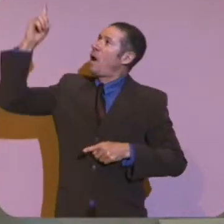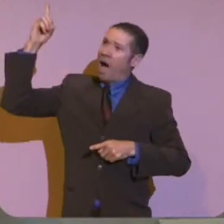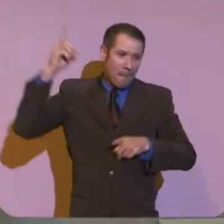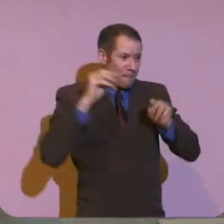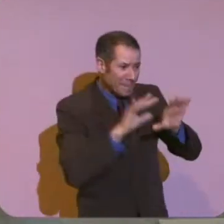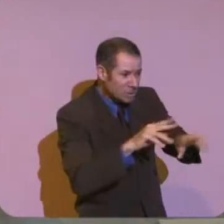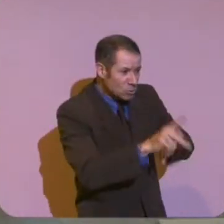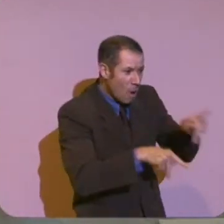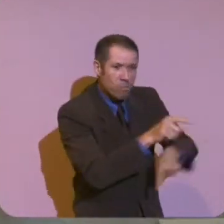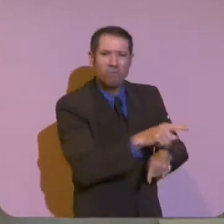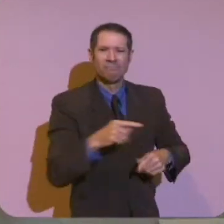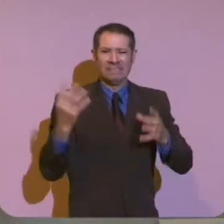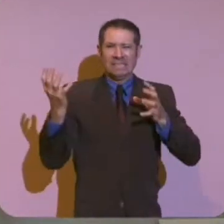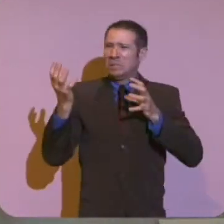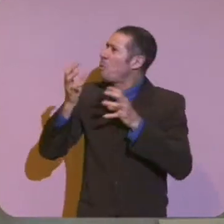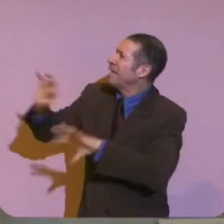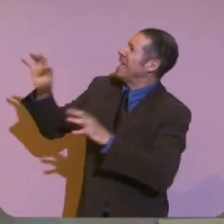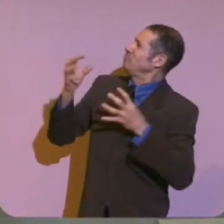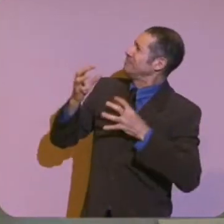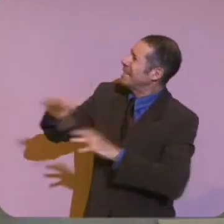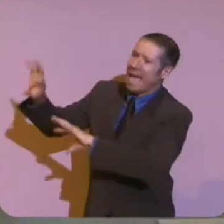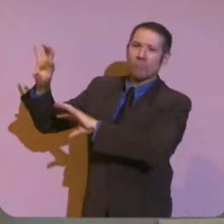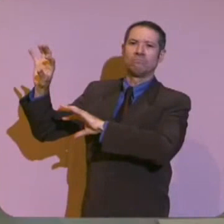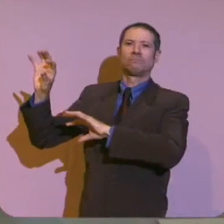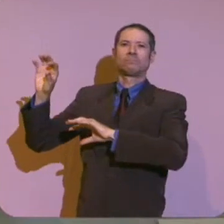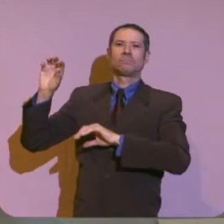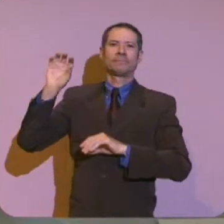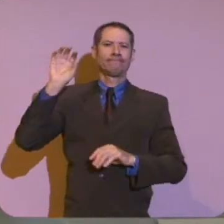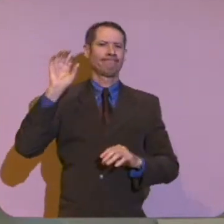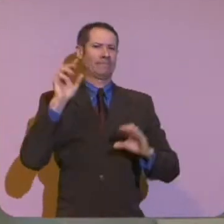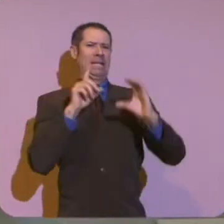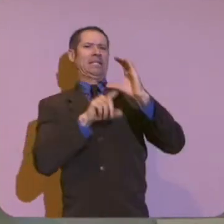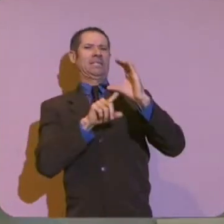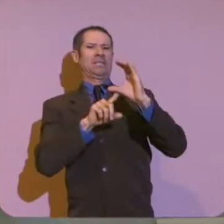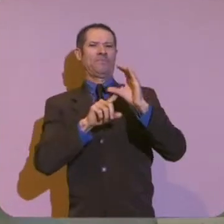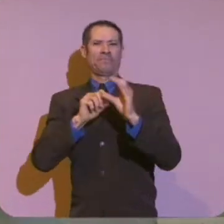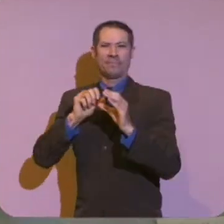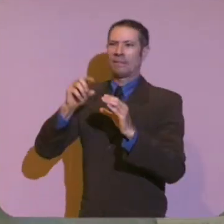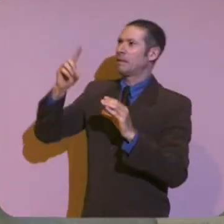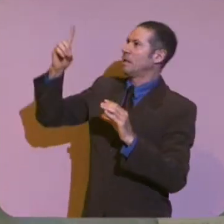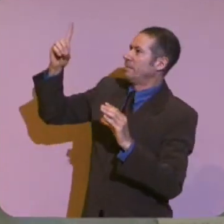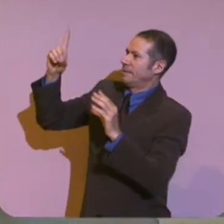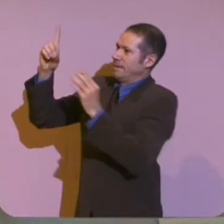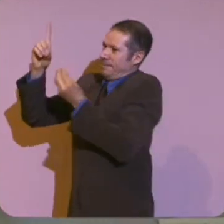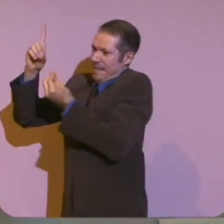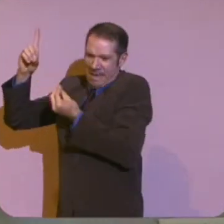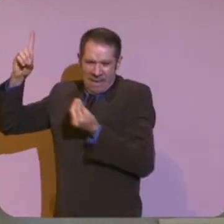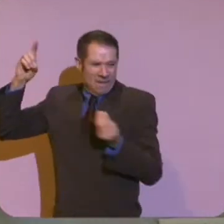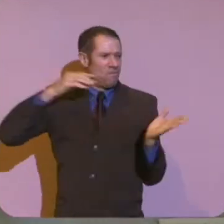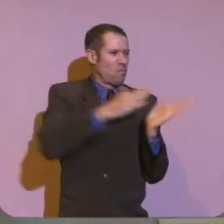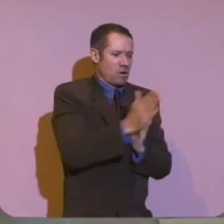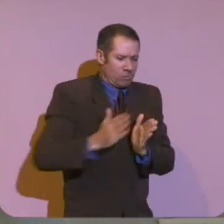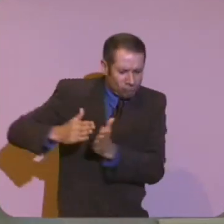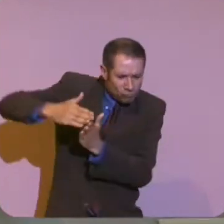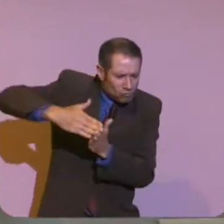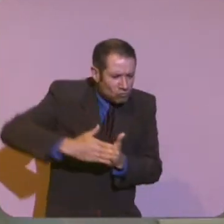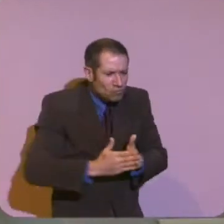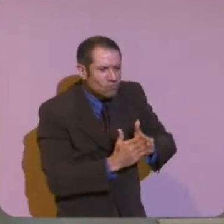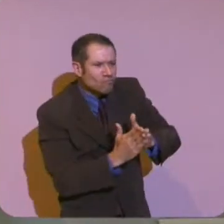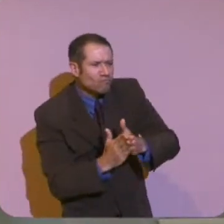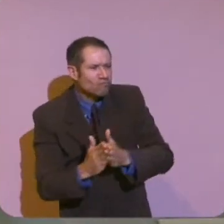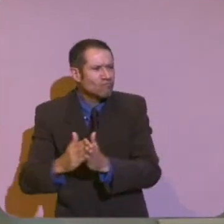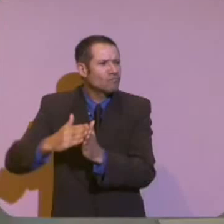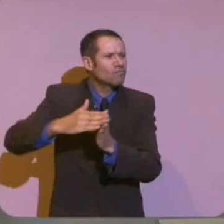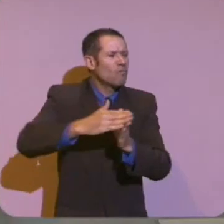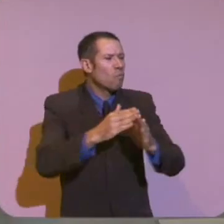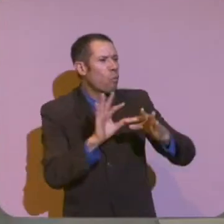Eu não quero. E então ele toma uma decisão, ele foge de Deus. Ele pega um navio e vai para o fim